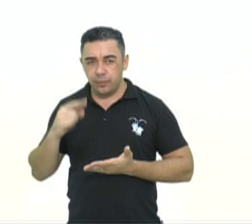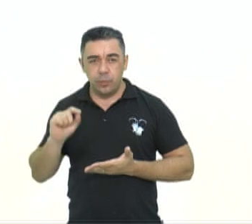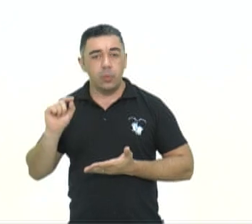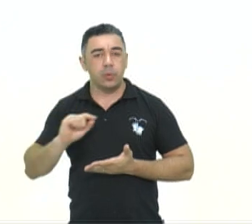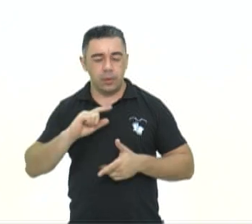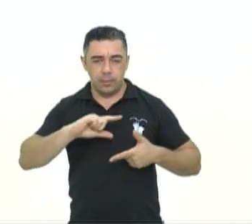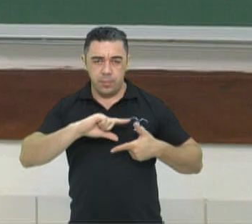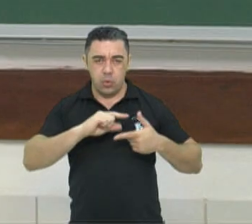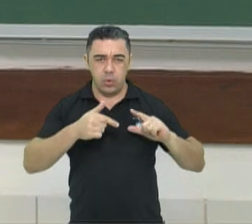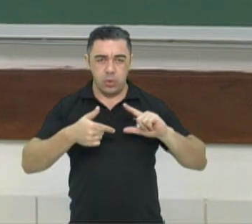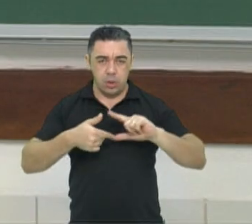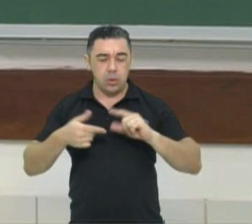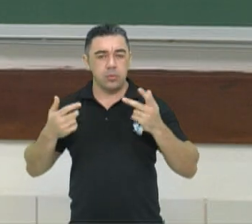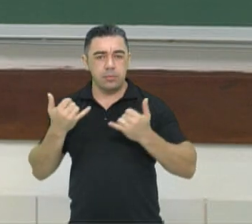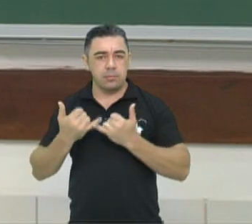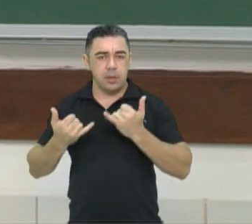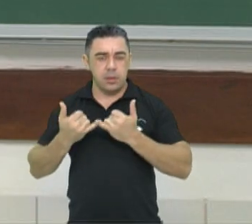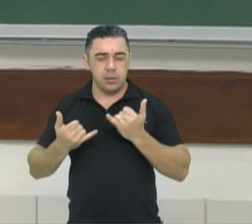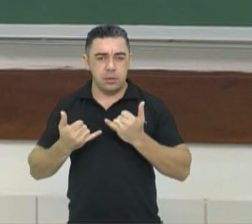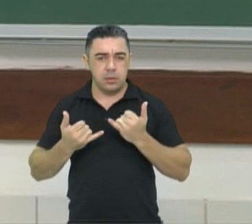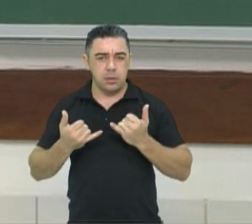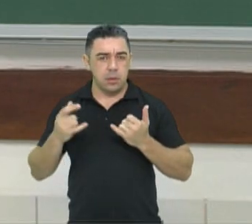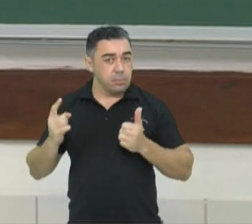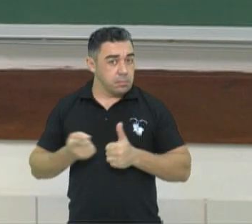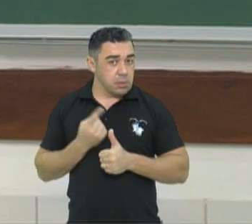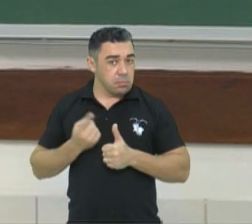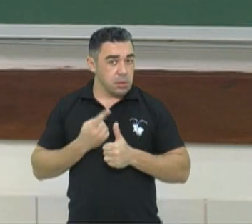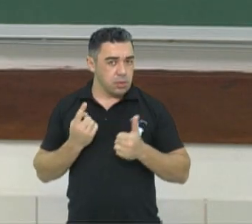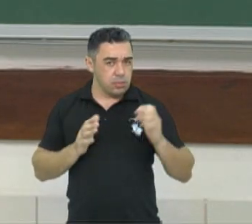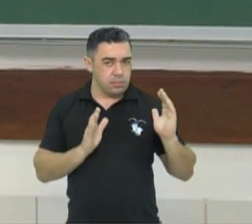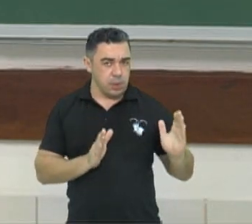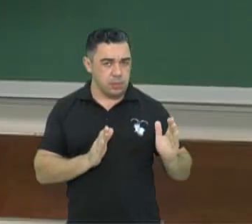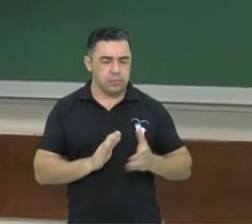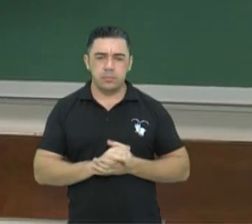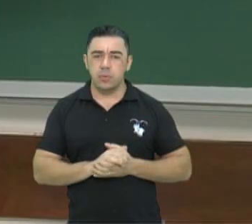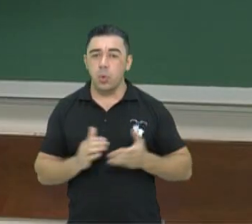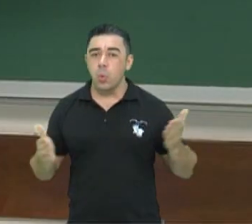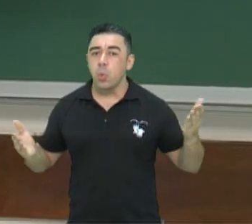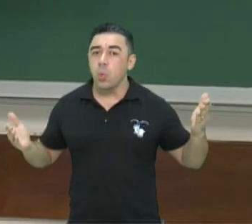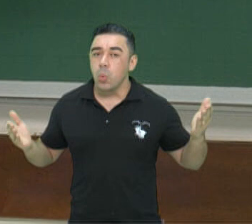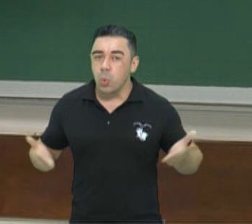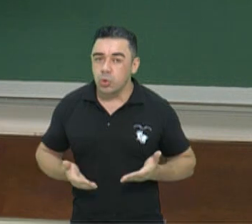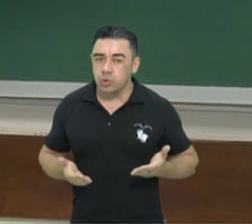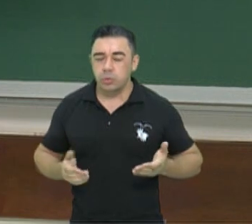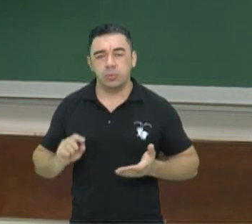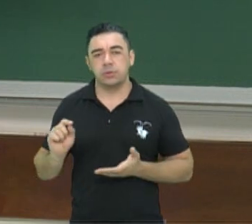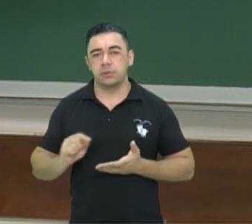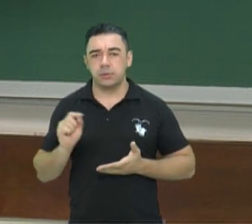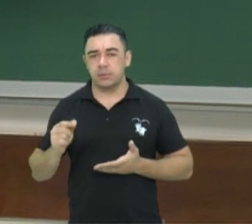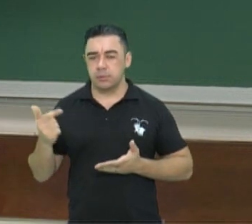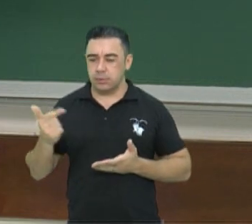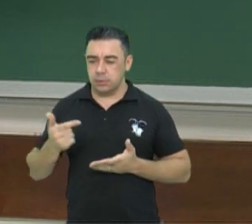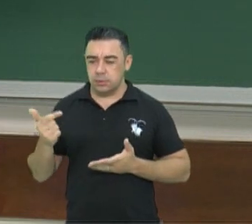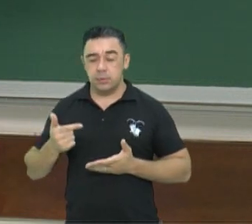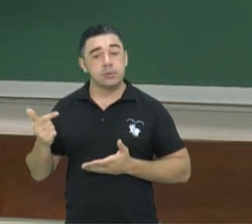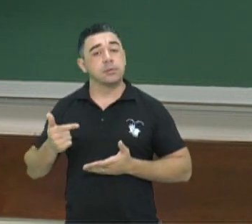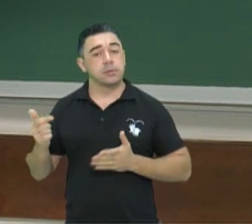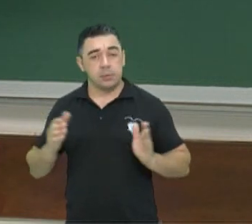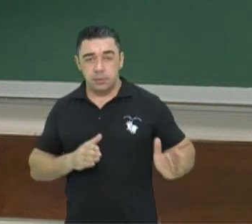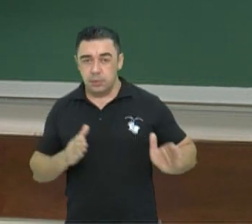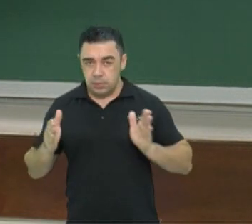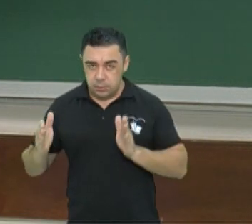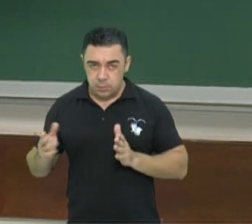vimos sobre polígonos semelhantes, a primeira parte, certo? E hoje nós vamos dar